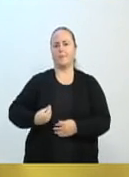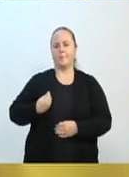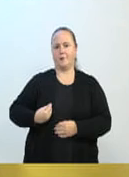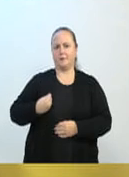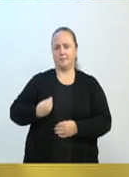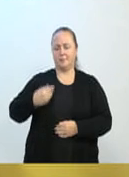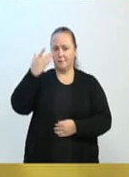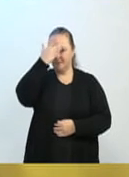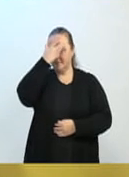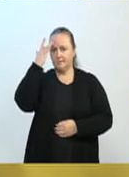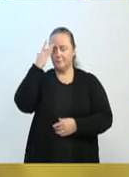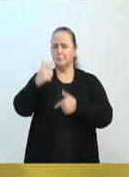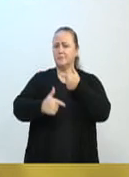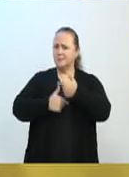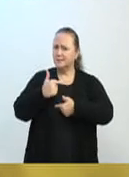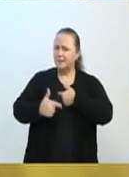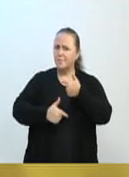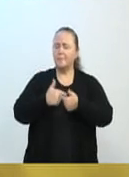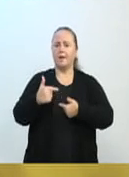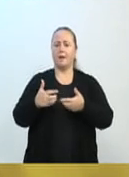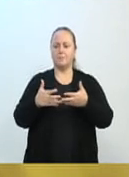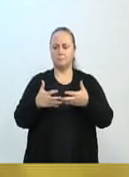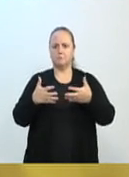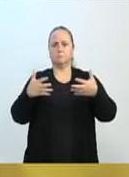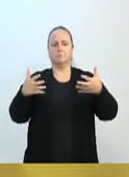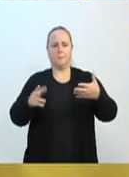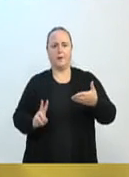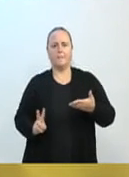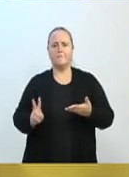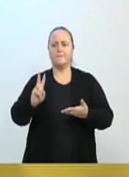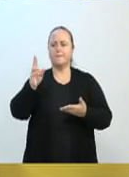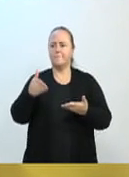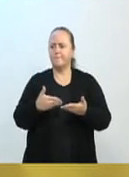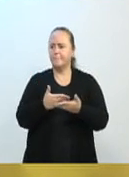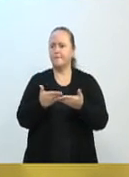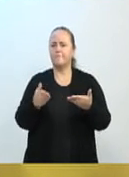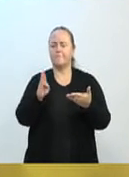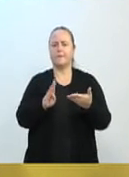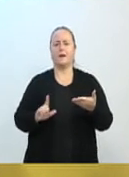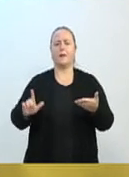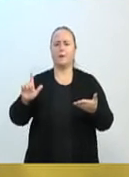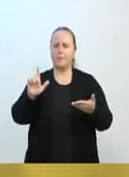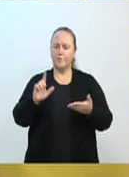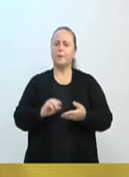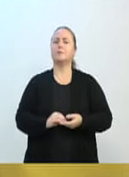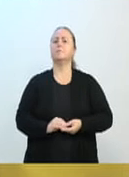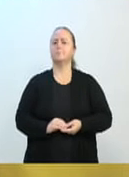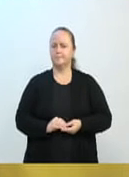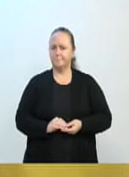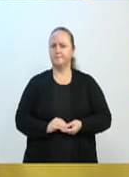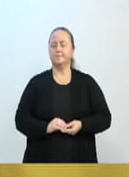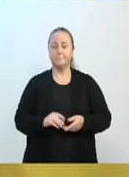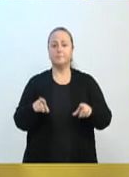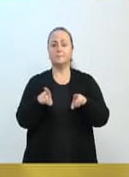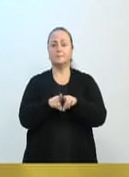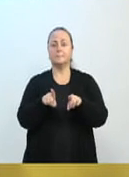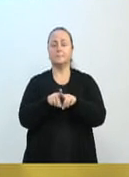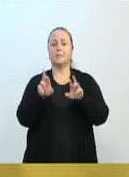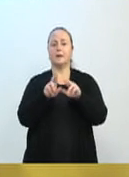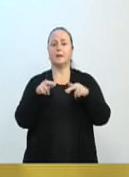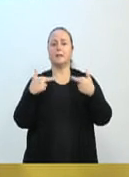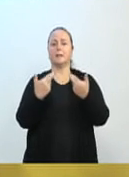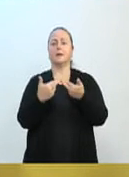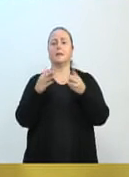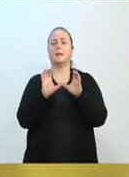trabalham que se dedica um dia a dia o crescimento a valorização da nossa cidade e em breve vamos também fazer uma reunião na comunidade ali